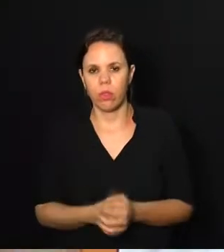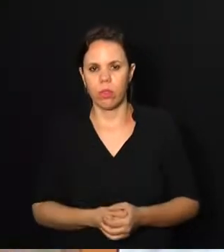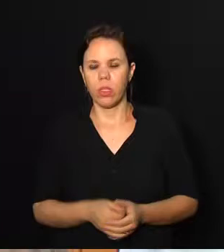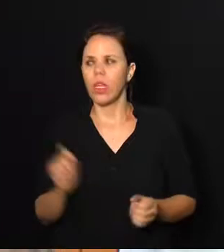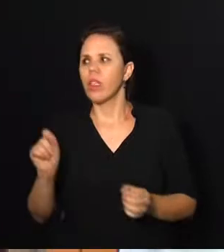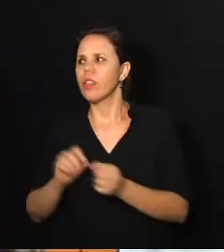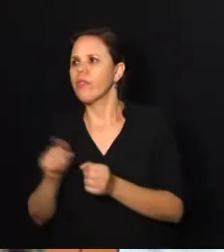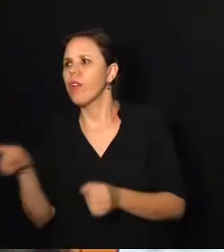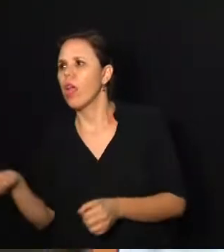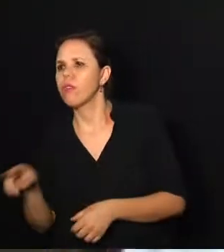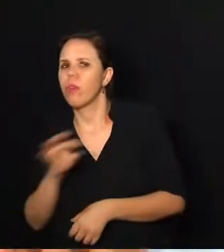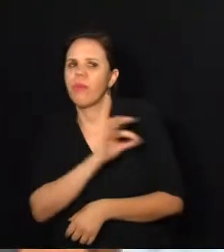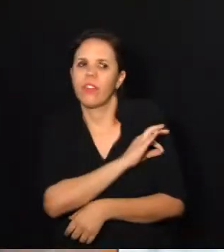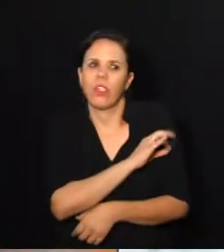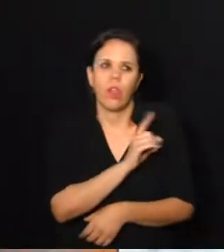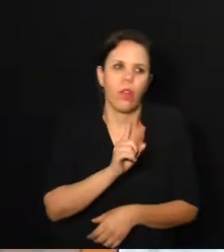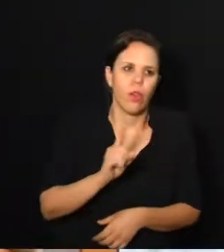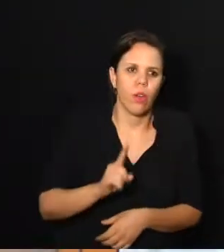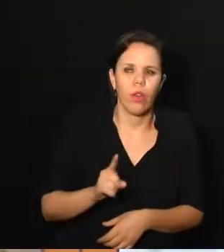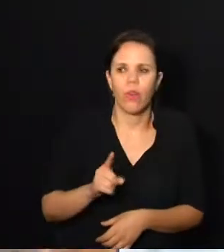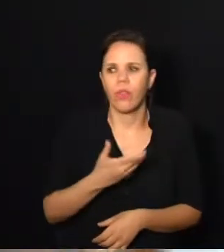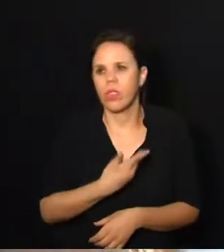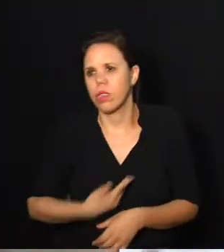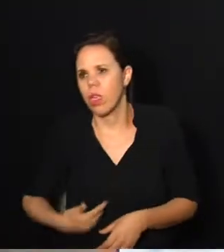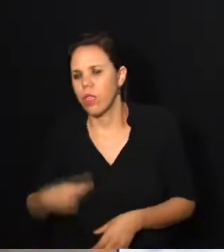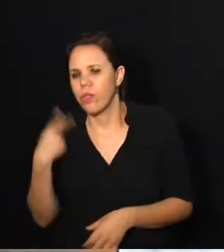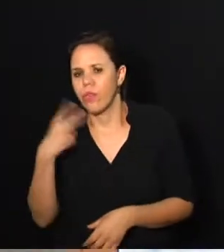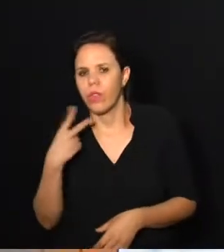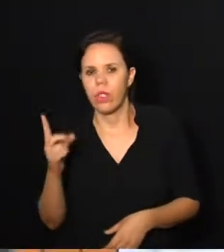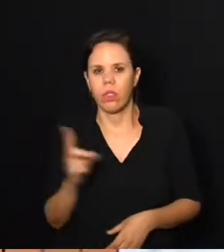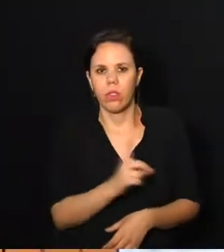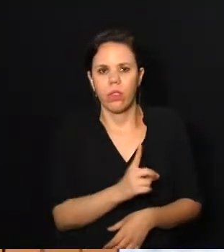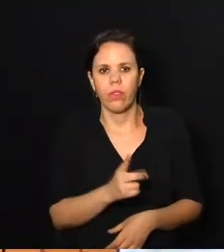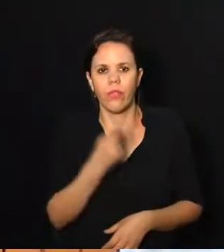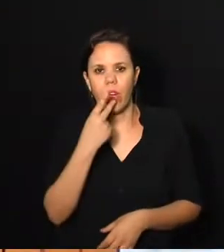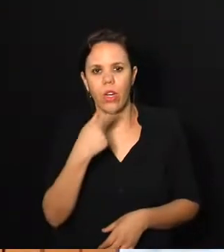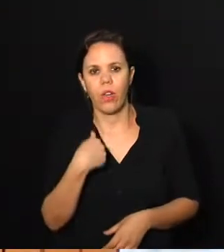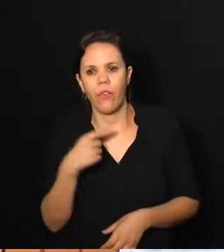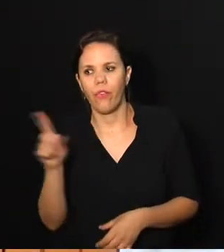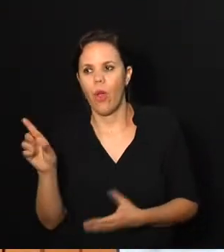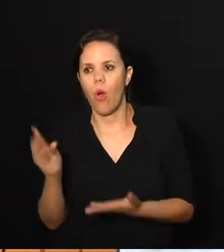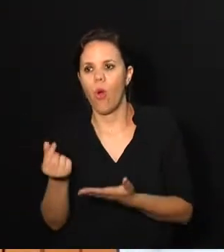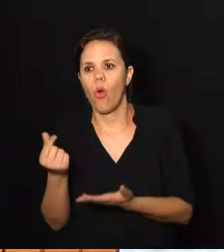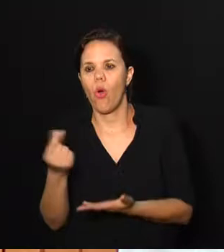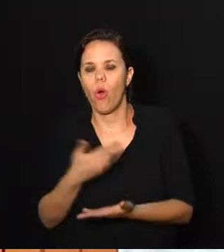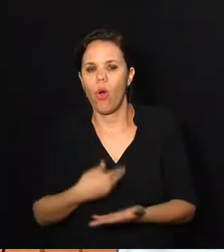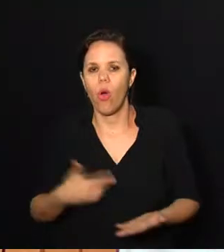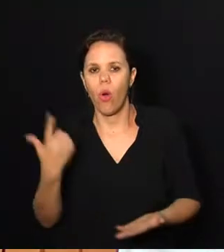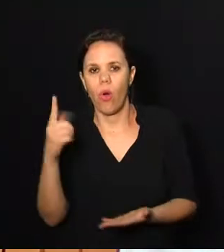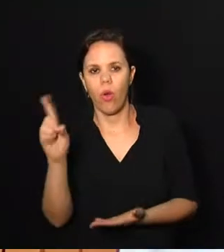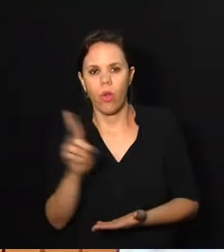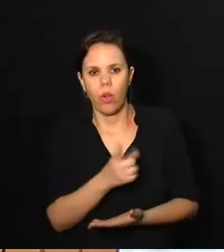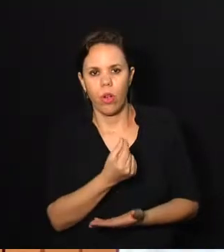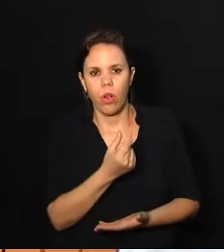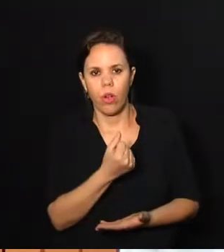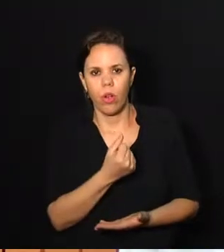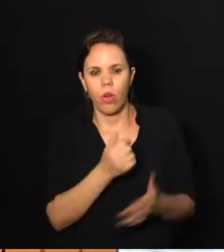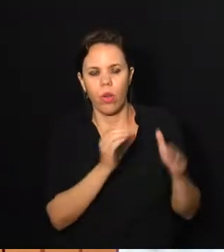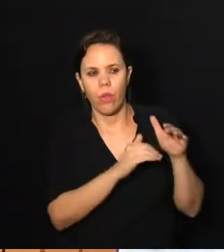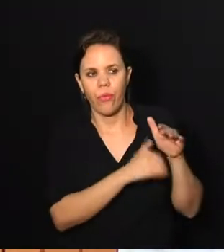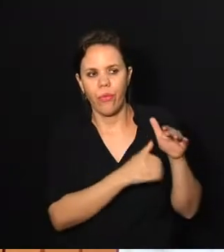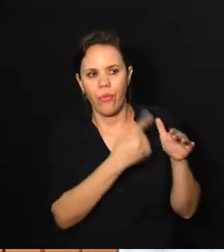fez? Foi a prefeitura? Não, foi o Estado. Aí vem vereador aqui, não, foi dinheiro do Estado. Aí vem o outro, não, foi do